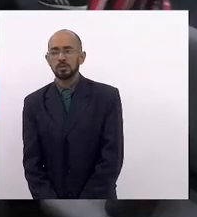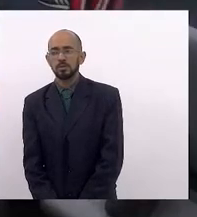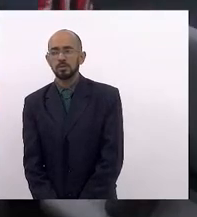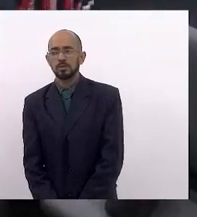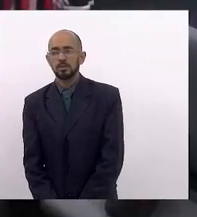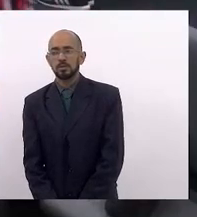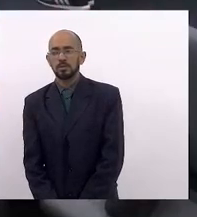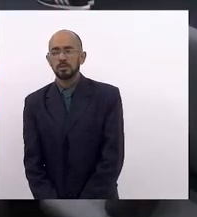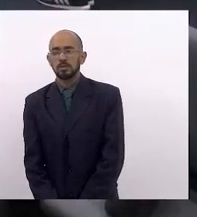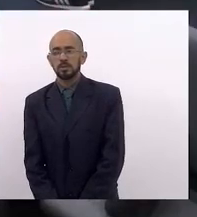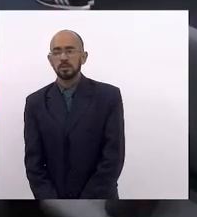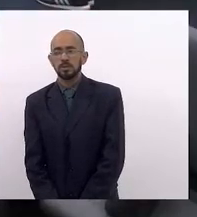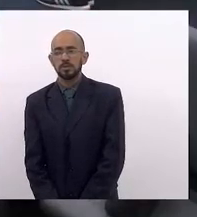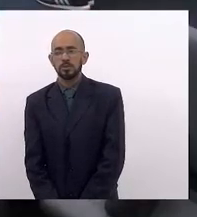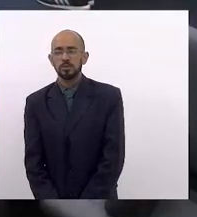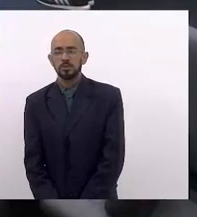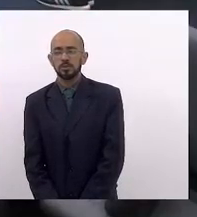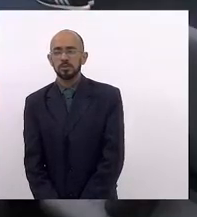o